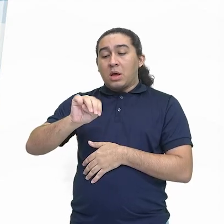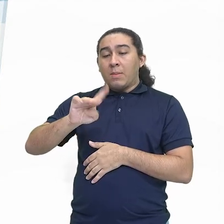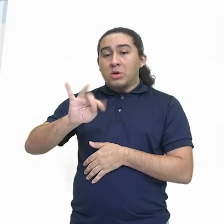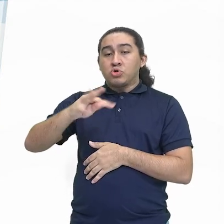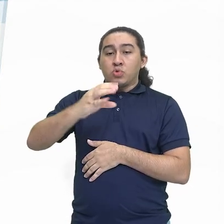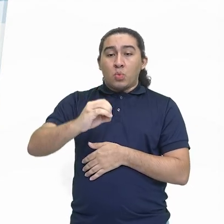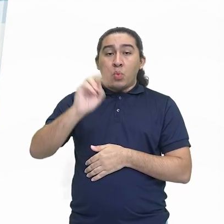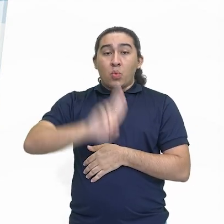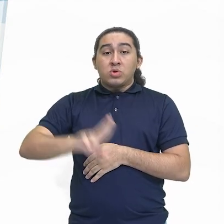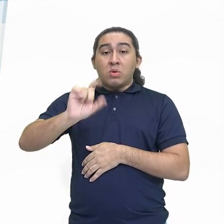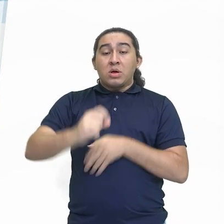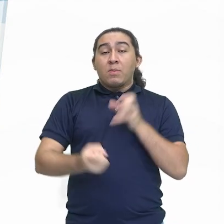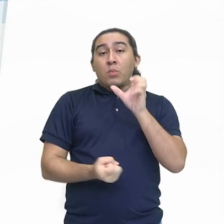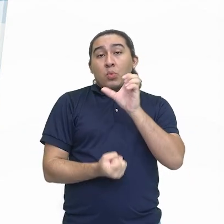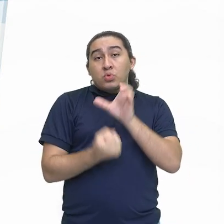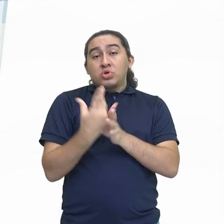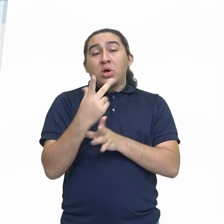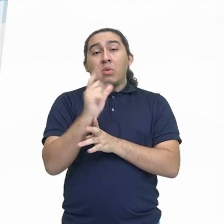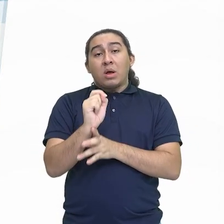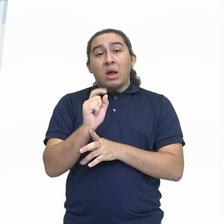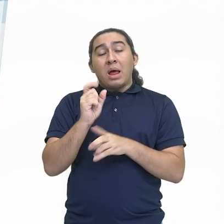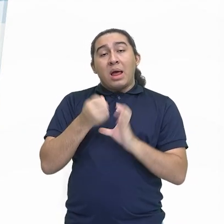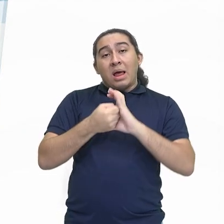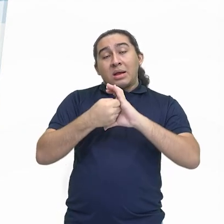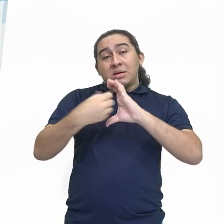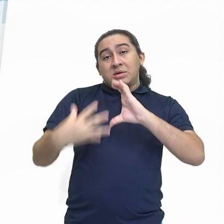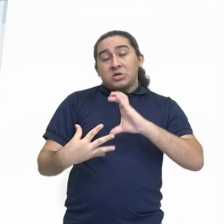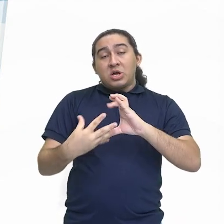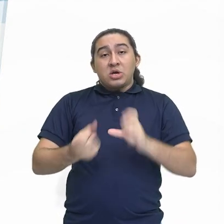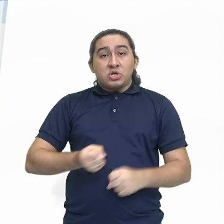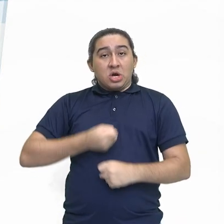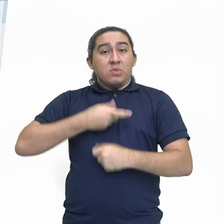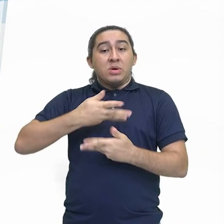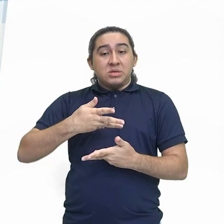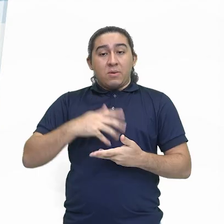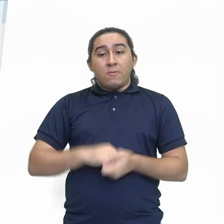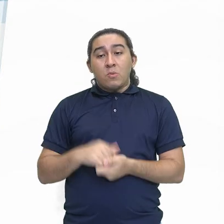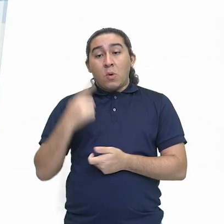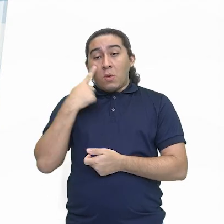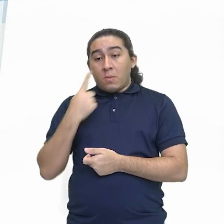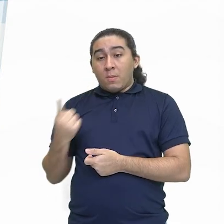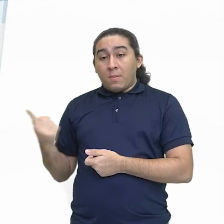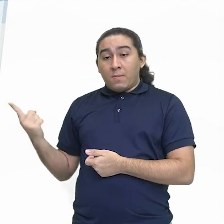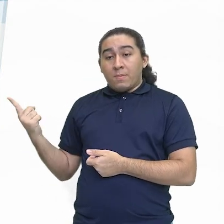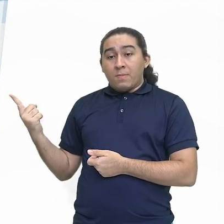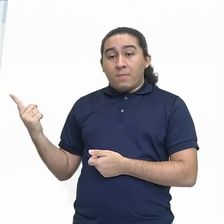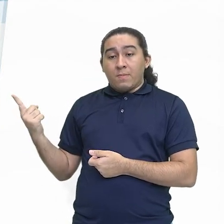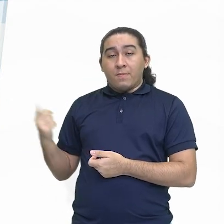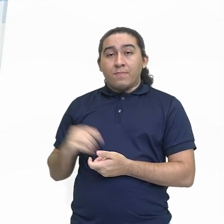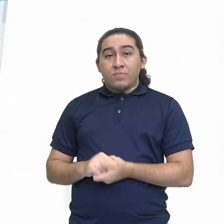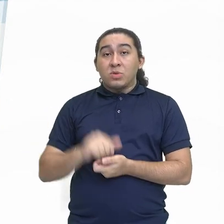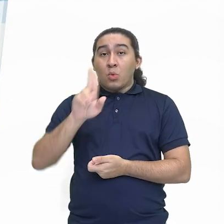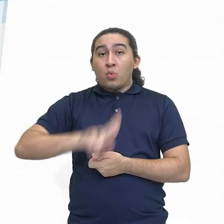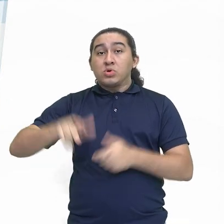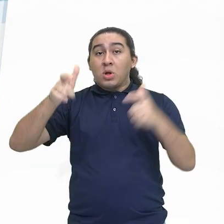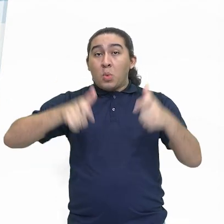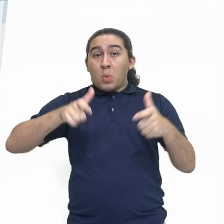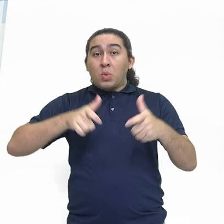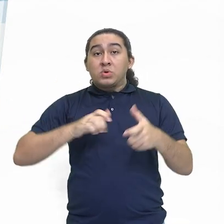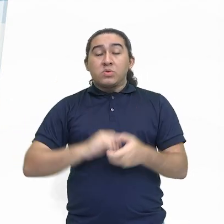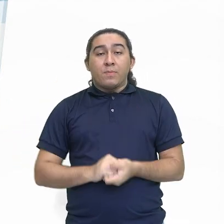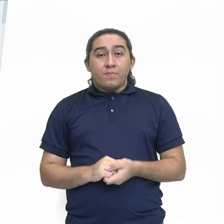produzir efeitos expressivos. E esses efeitos expressivos, eles são muito